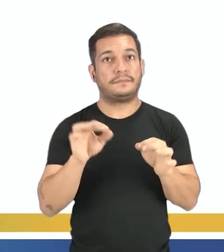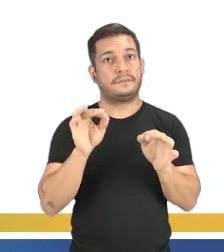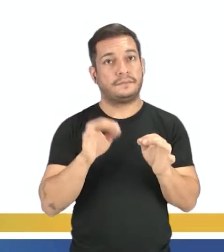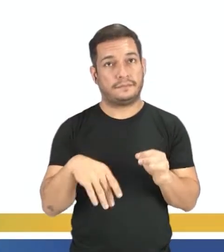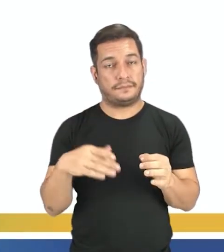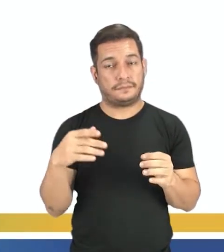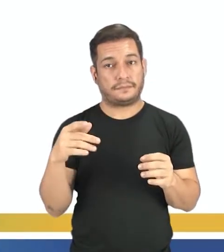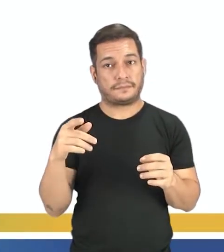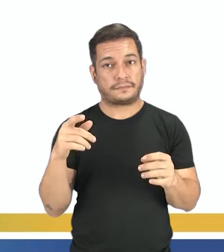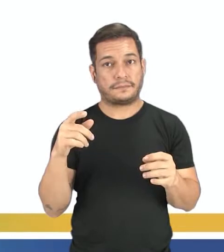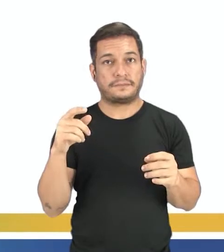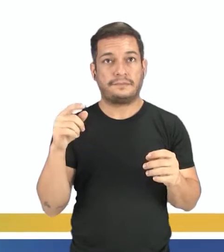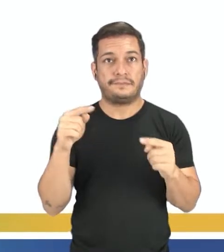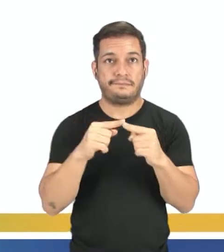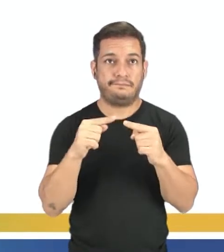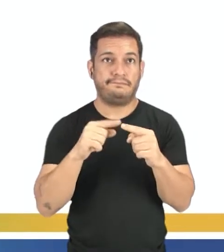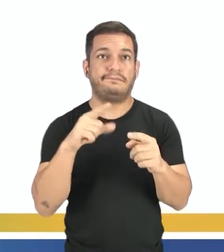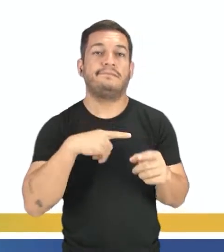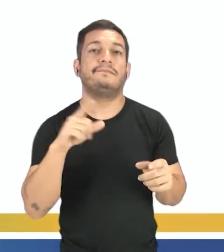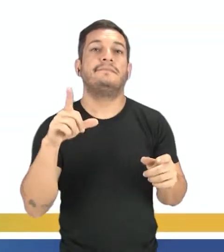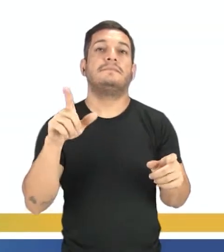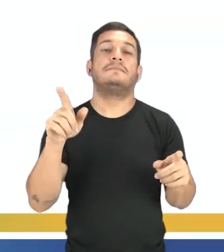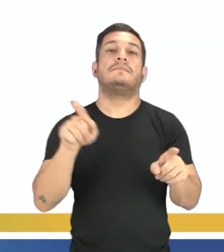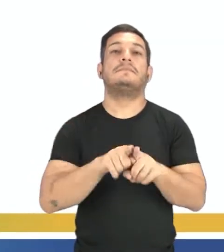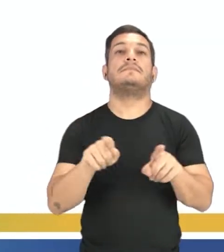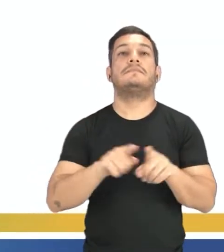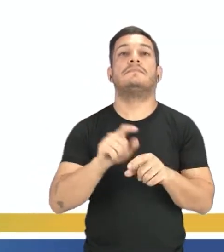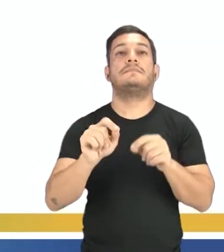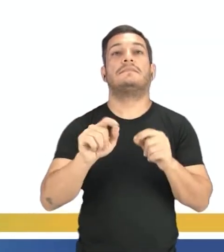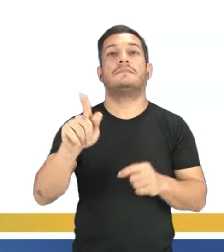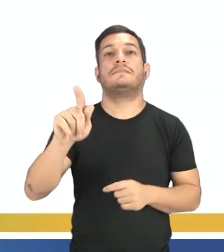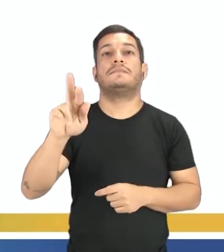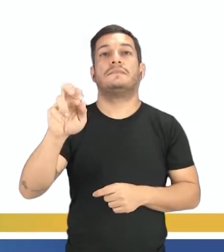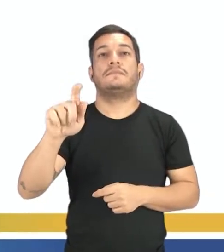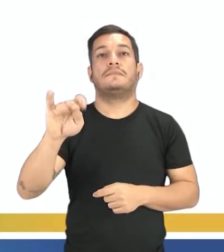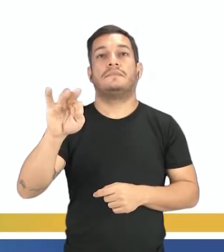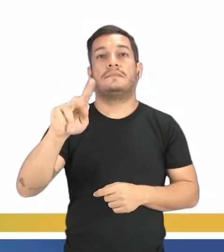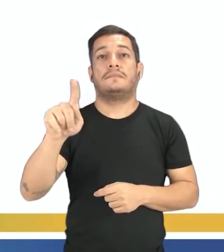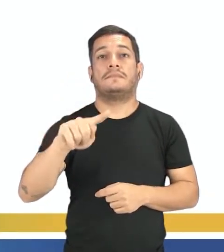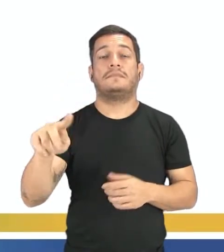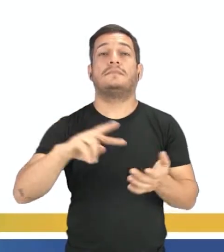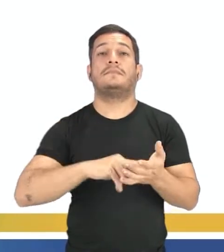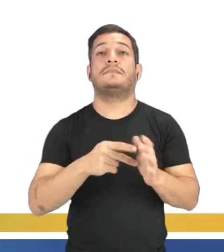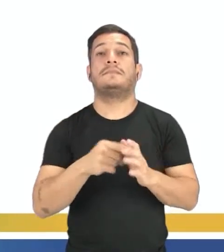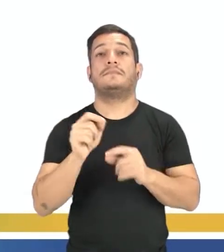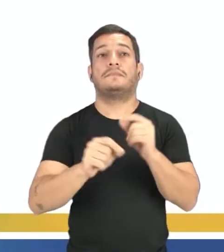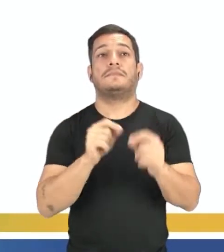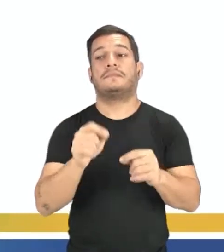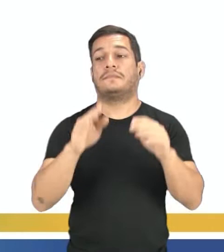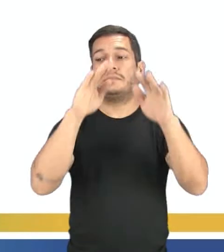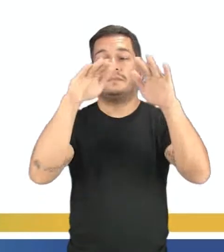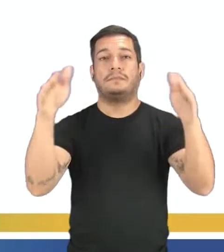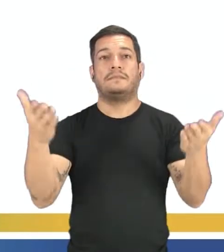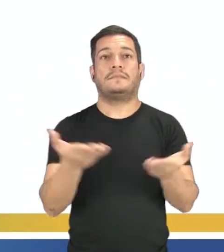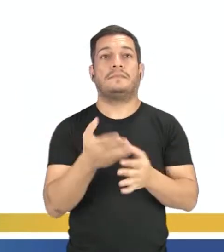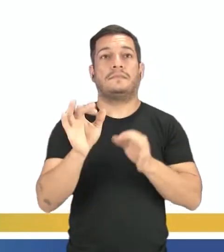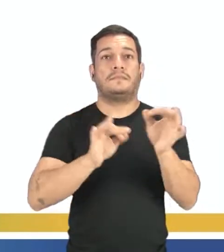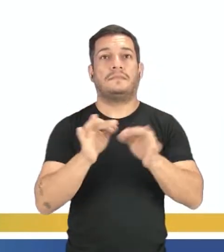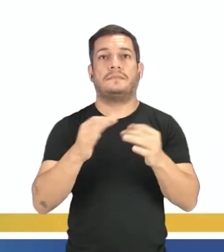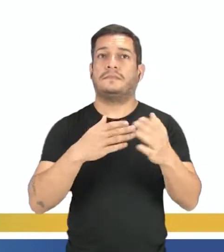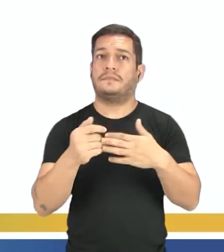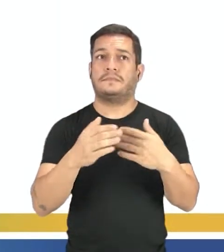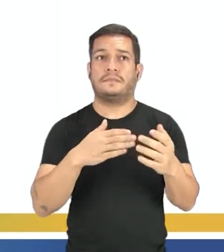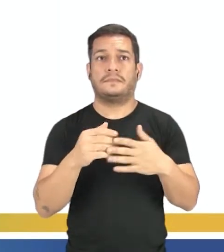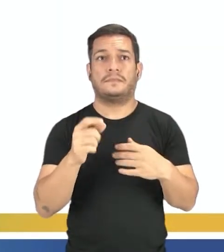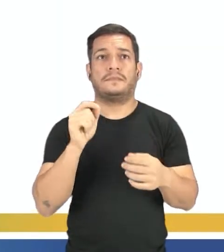da base. Possui também a denominada geratriz, ou seja, a lateral formada por qualquer segmento